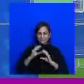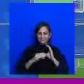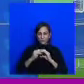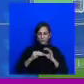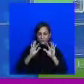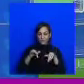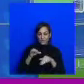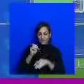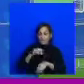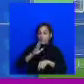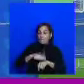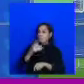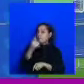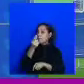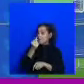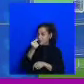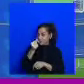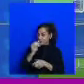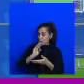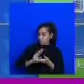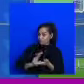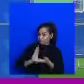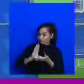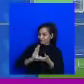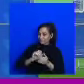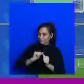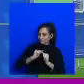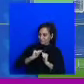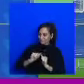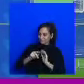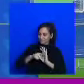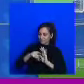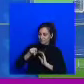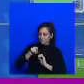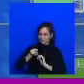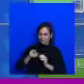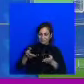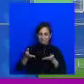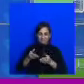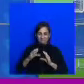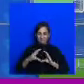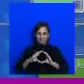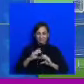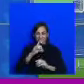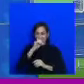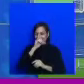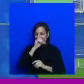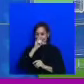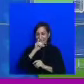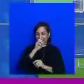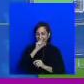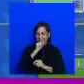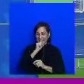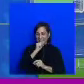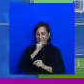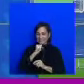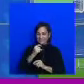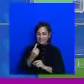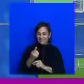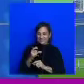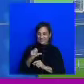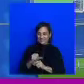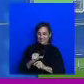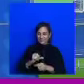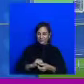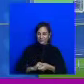Concurso final zero, o prêmio ainda maior. E pode sair para você hoje, hein? Boa sorte. Bola laranja, 19. Laranja, número